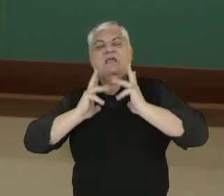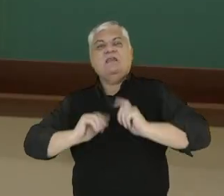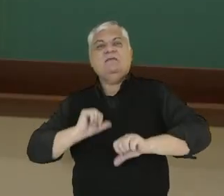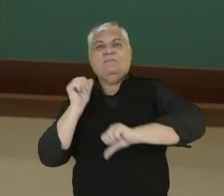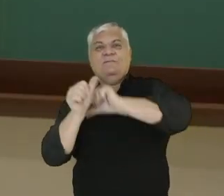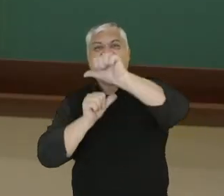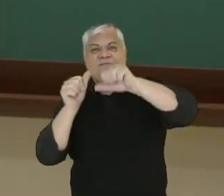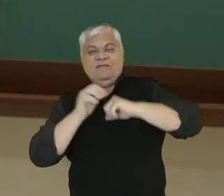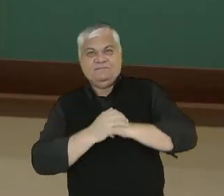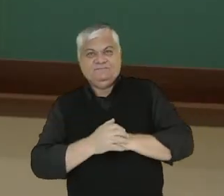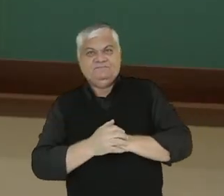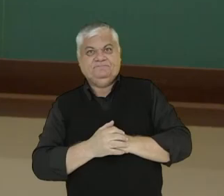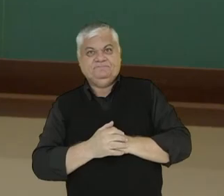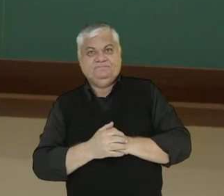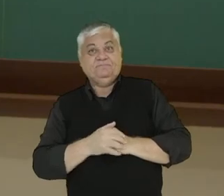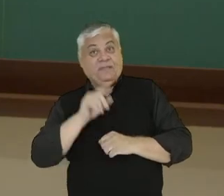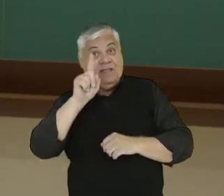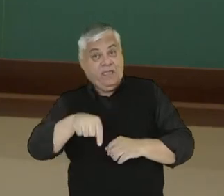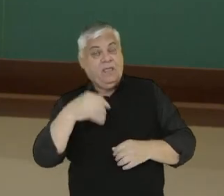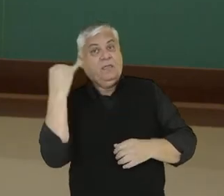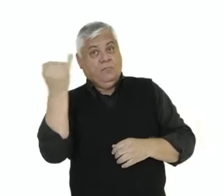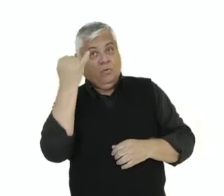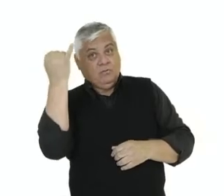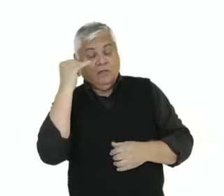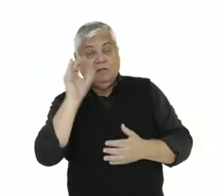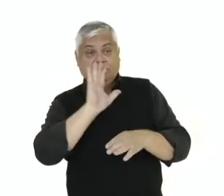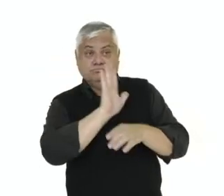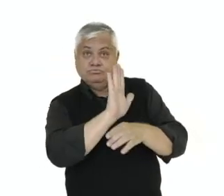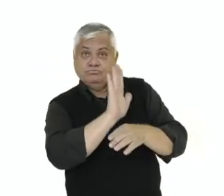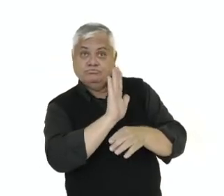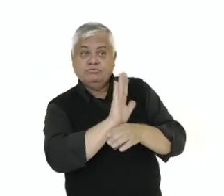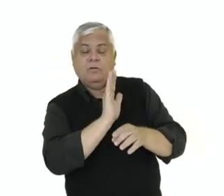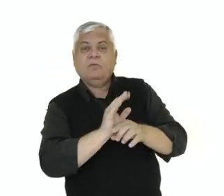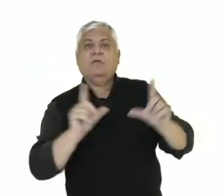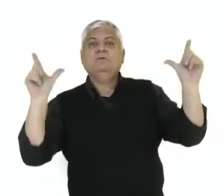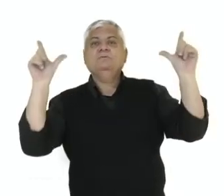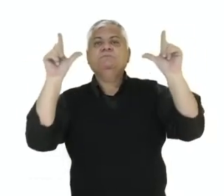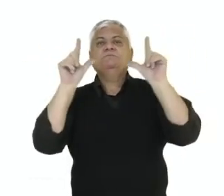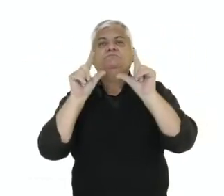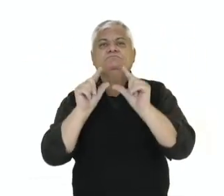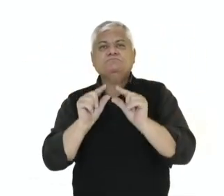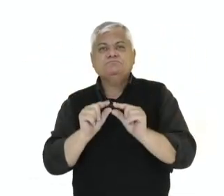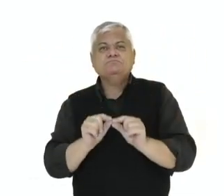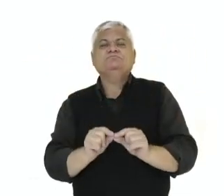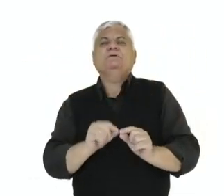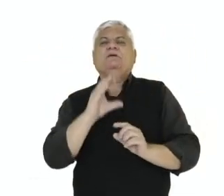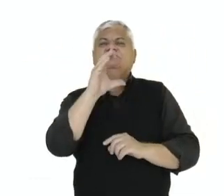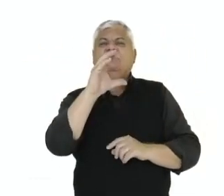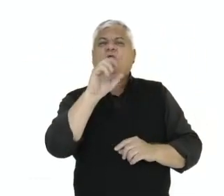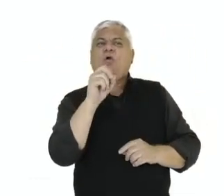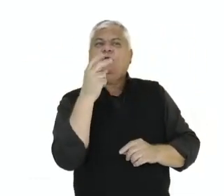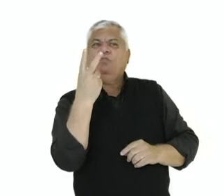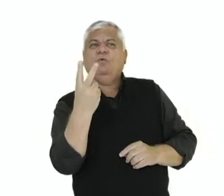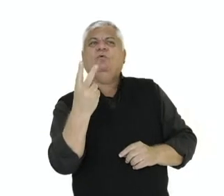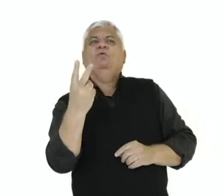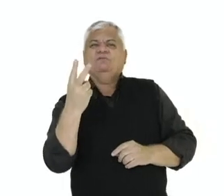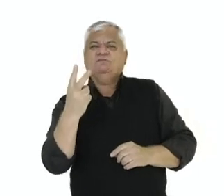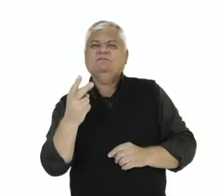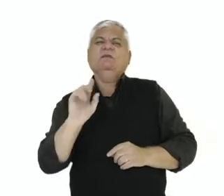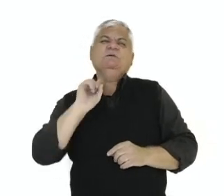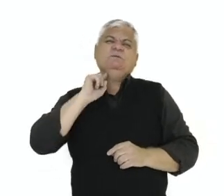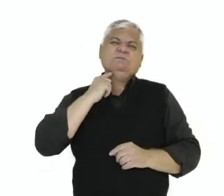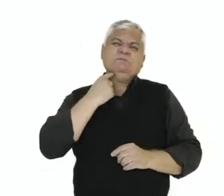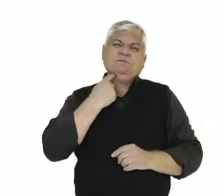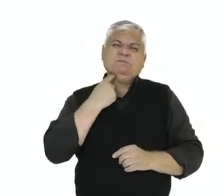ali. É importante investir em energia limpa porque reduz a produção de dióxido de carbono e do ritmo